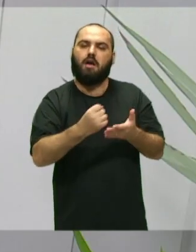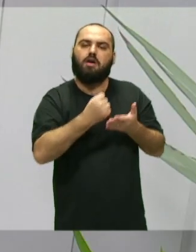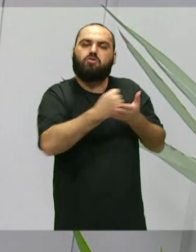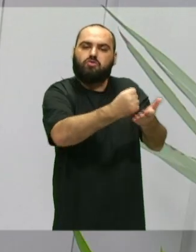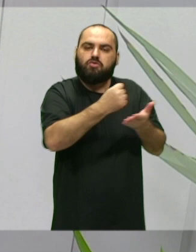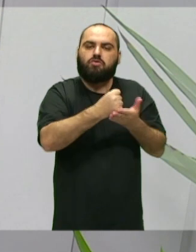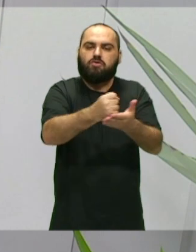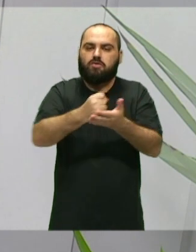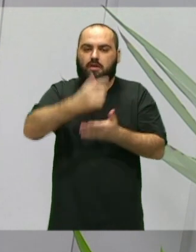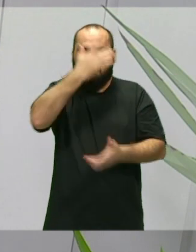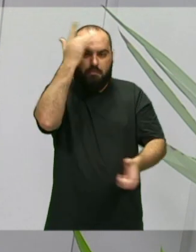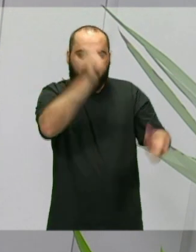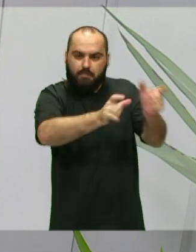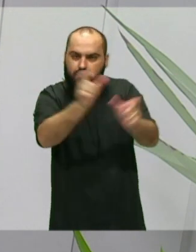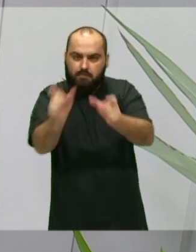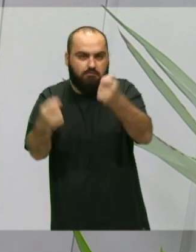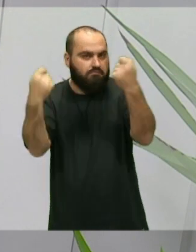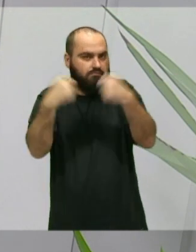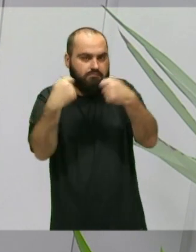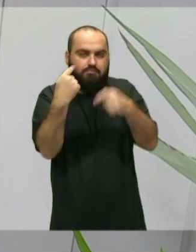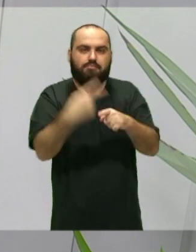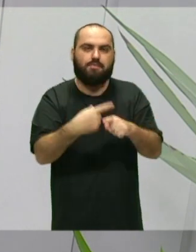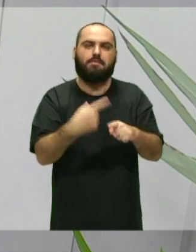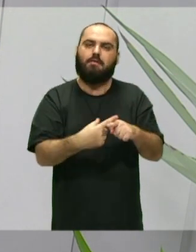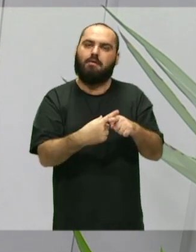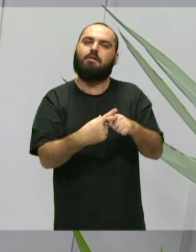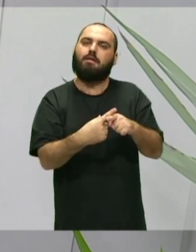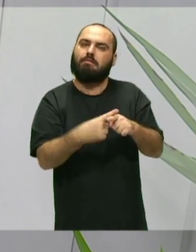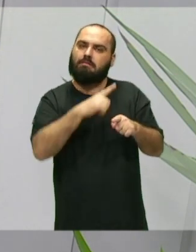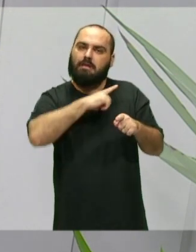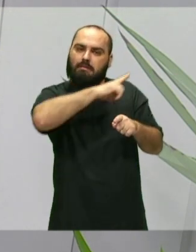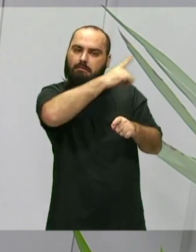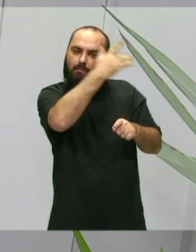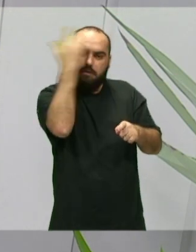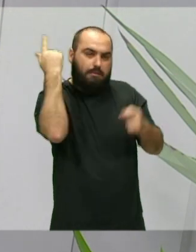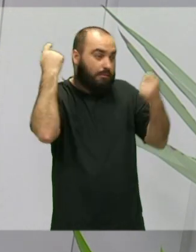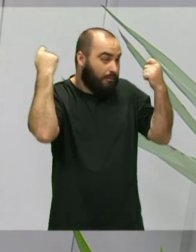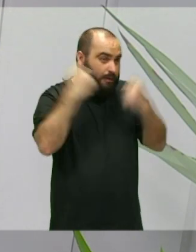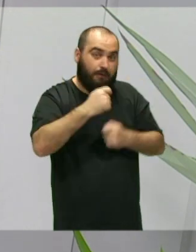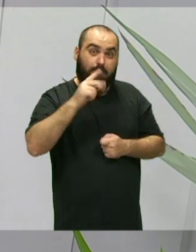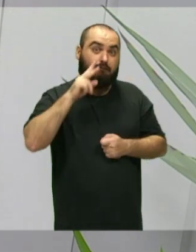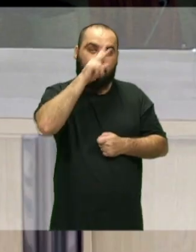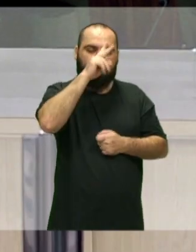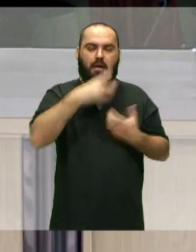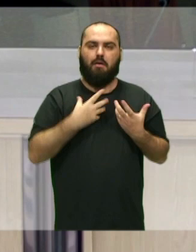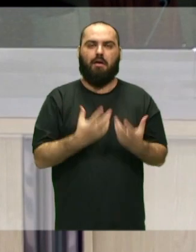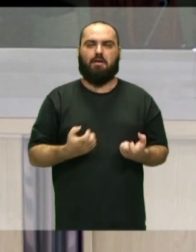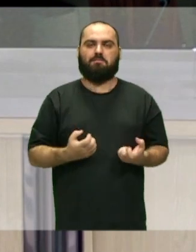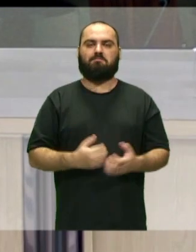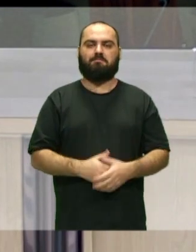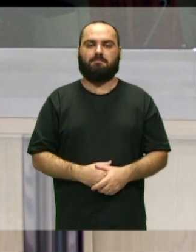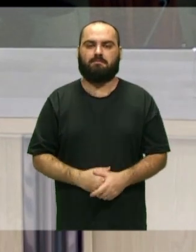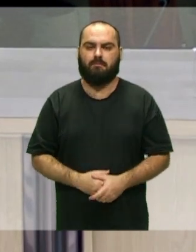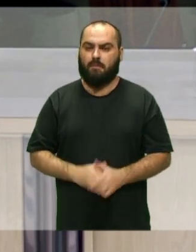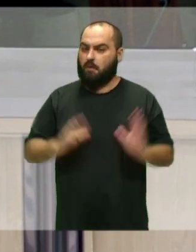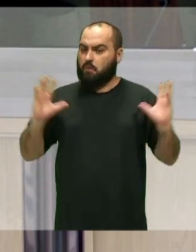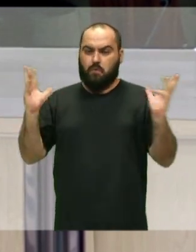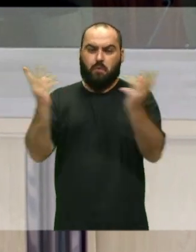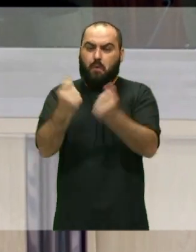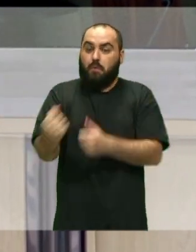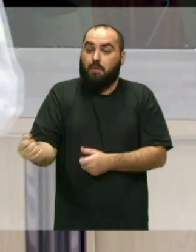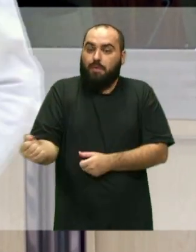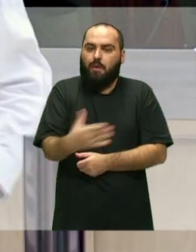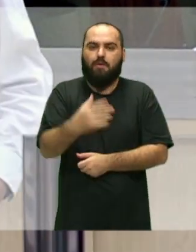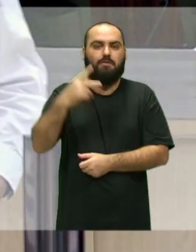as pessoas que precisam porque realmente é tem muita gente precisando e é algo que eu quero muito todos são novatos na política